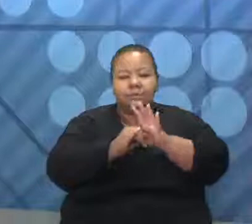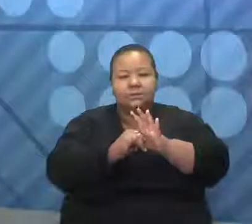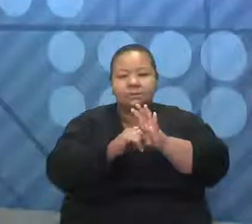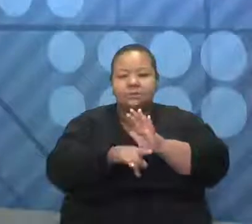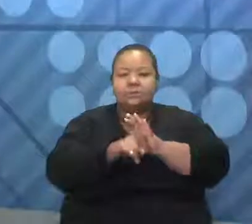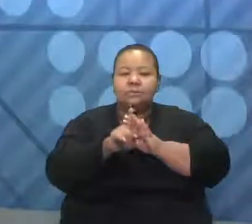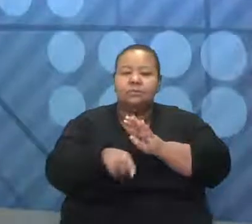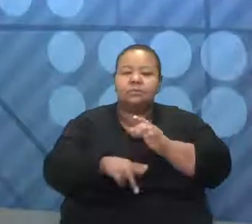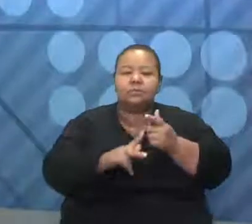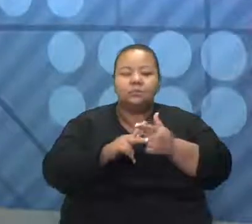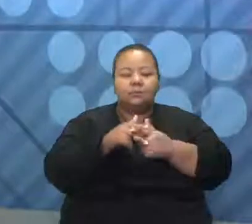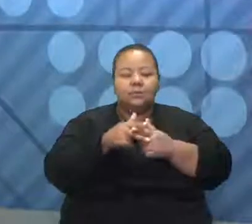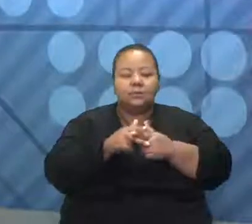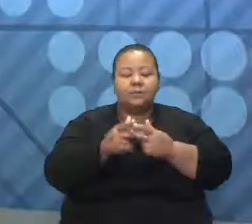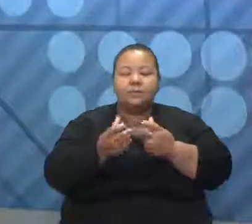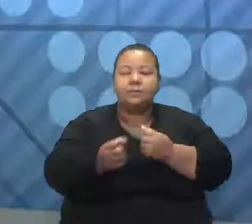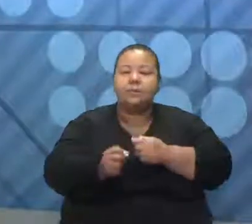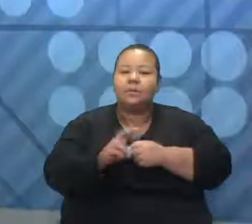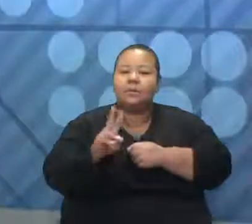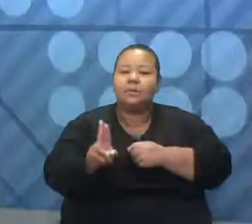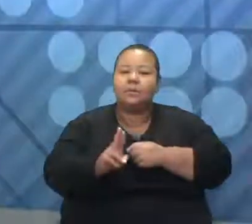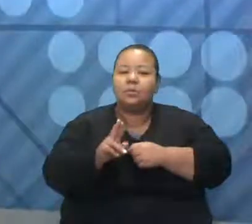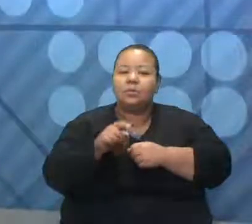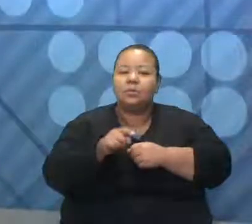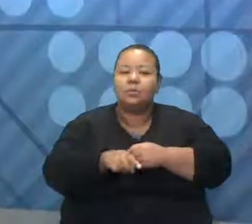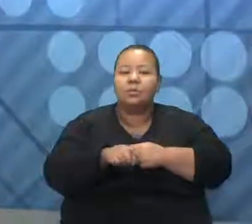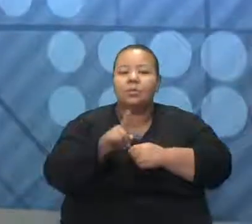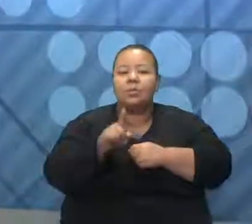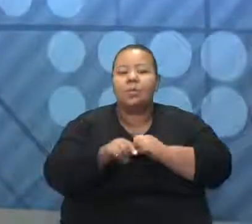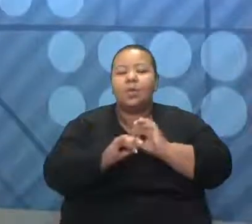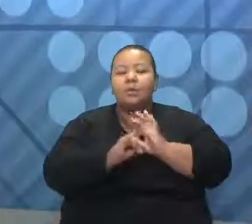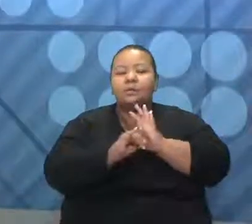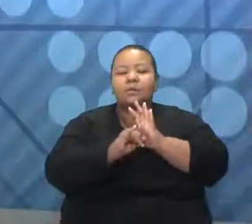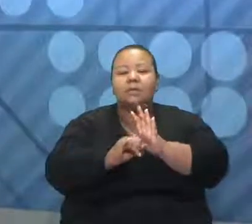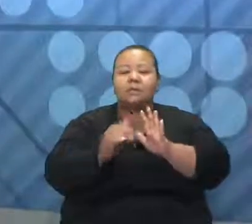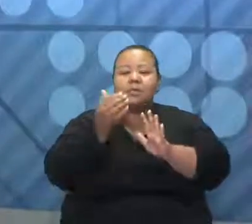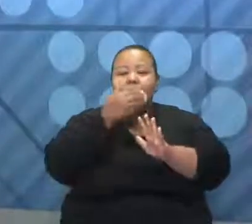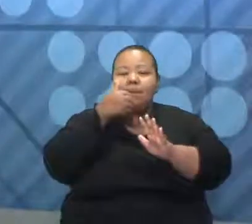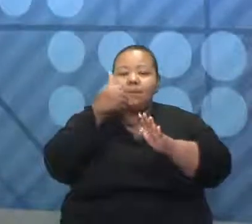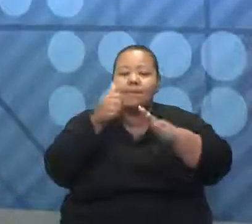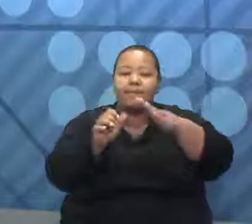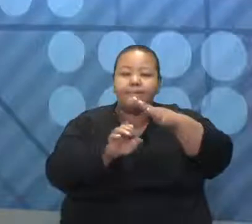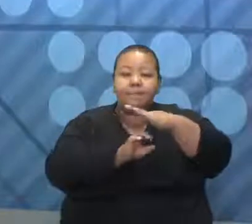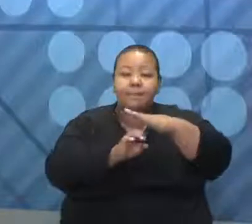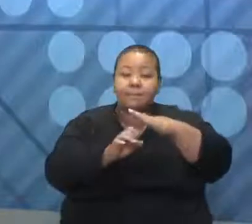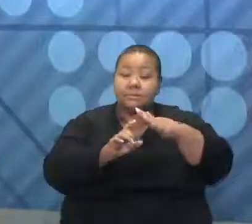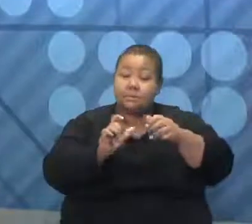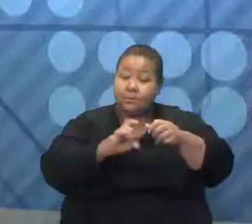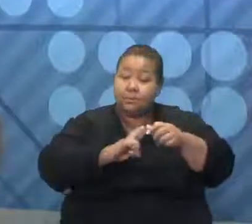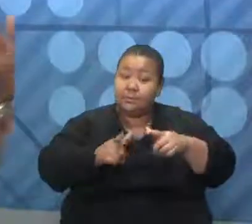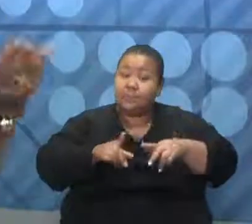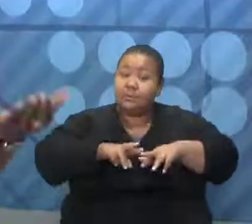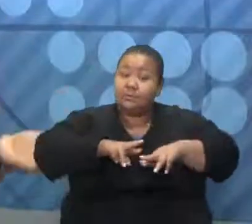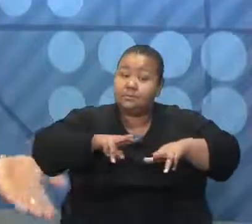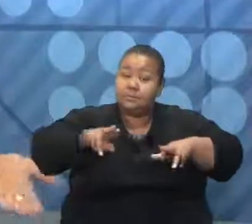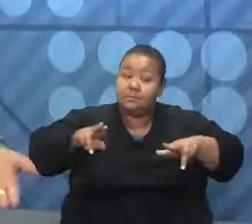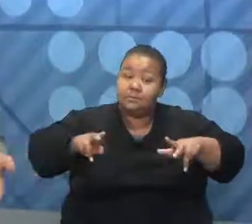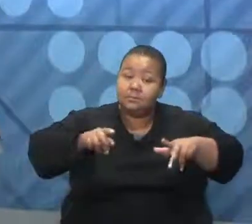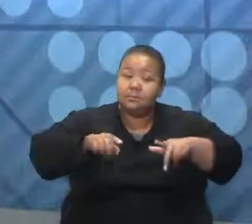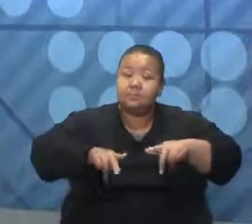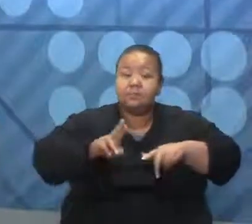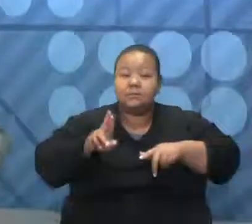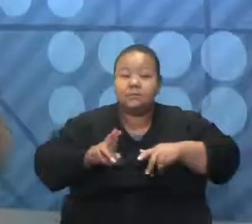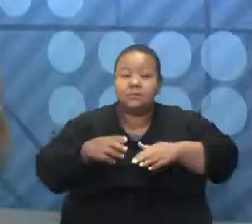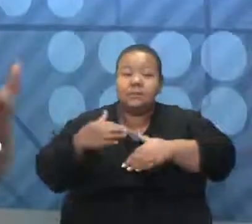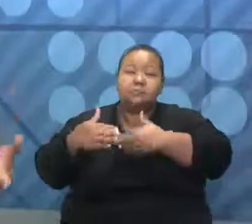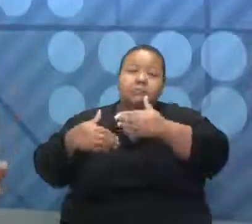Que ferramenta você vai utilizar? Que indicadores é essenciais para a empresa? Porque tem diversos. Vai utilizar de desempenho,